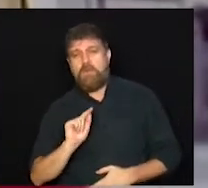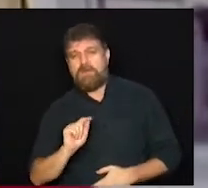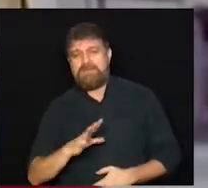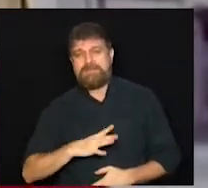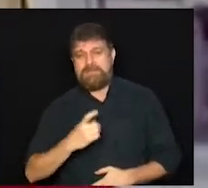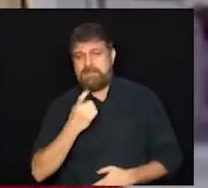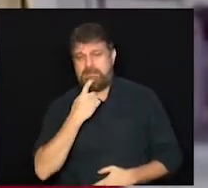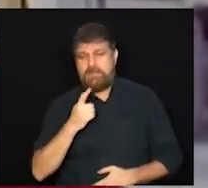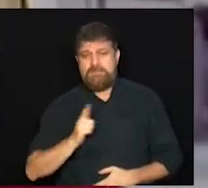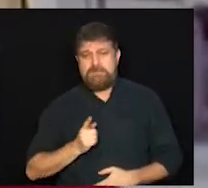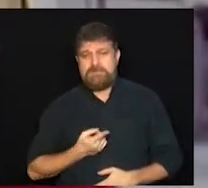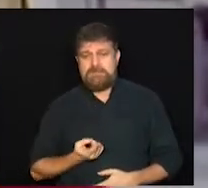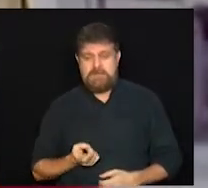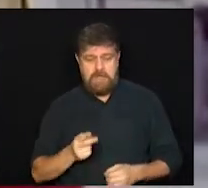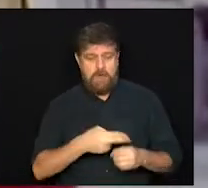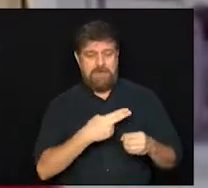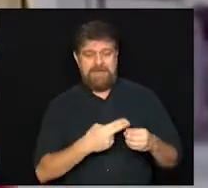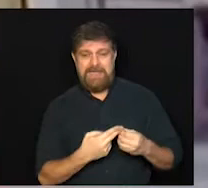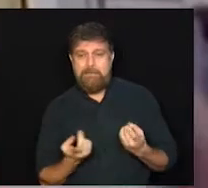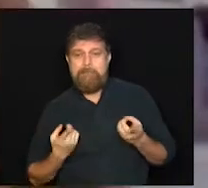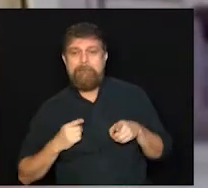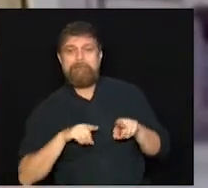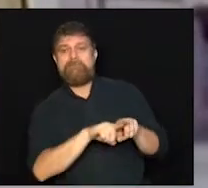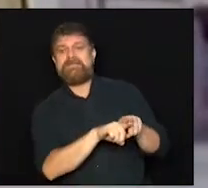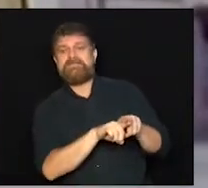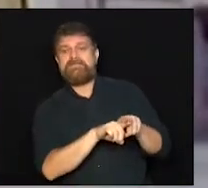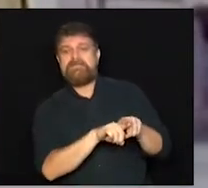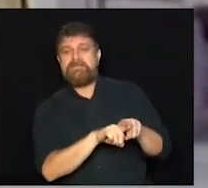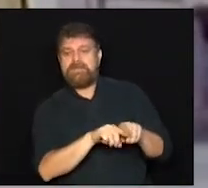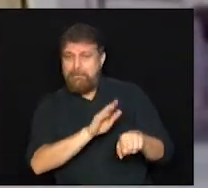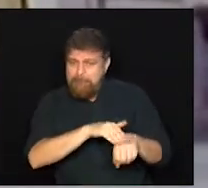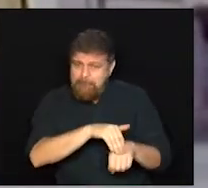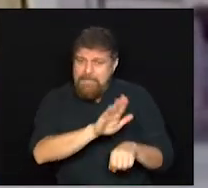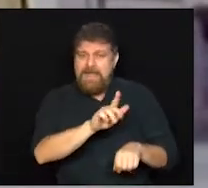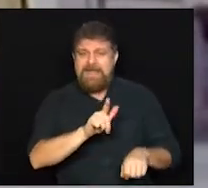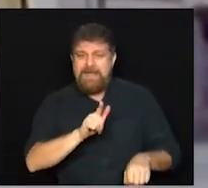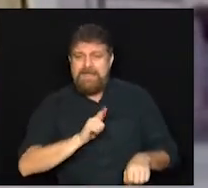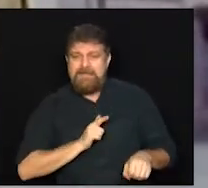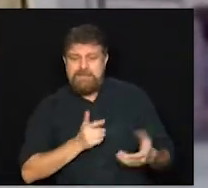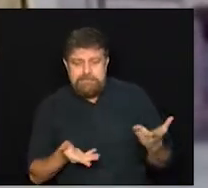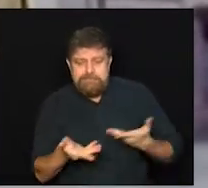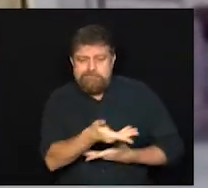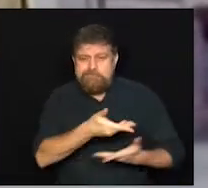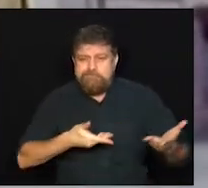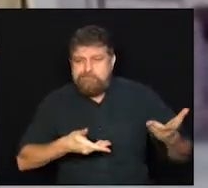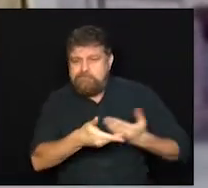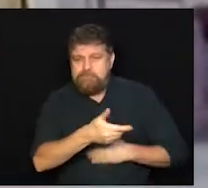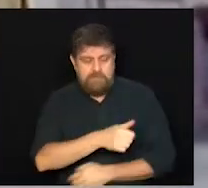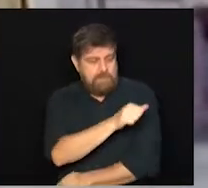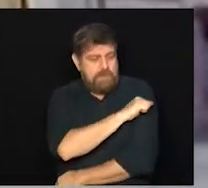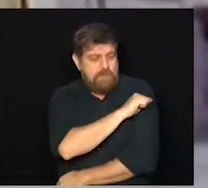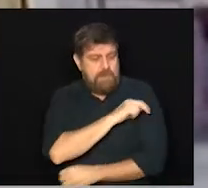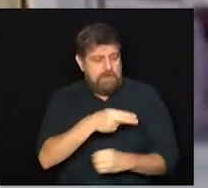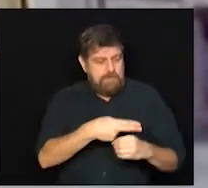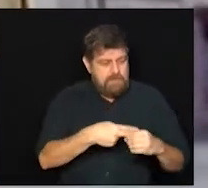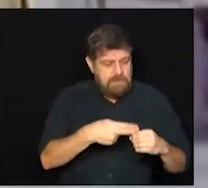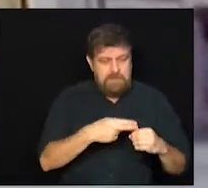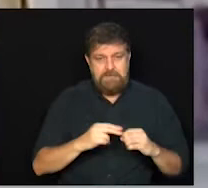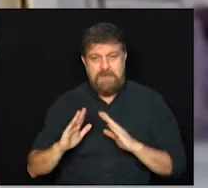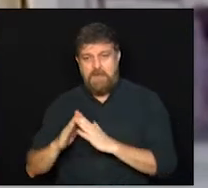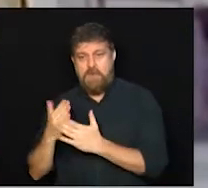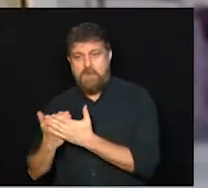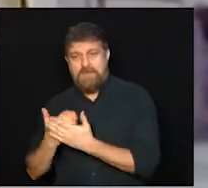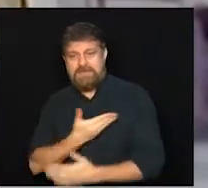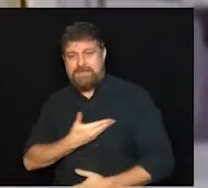mais acordos com a Unicamp e ter muito mais interação dos alunos da Unicamp com os alunos da